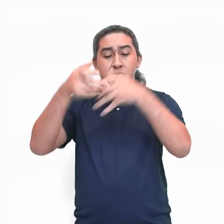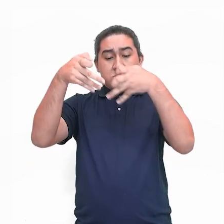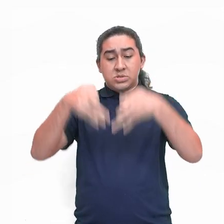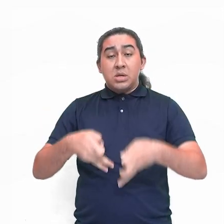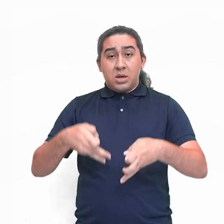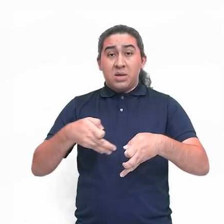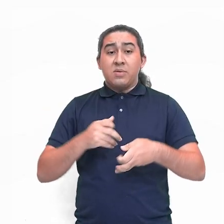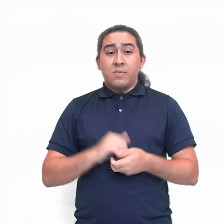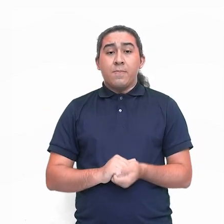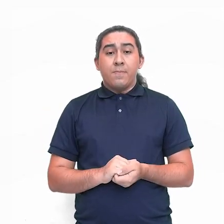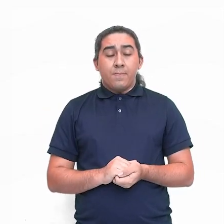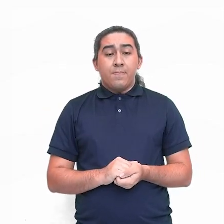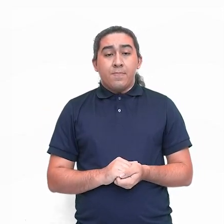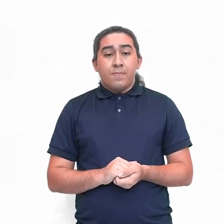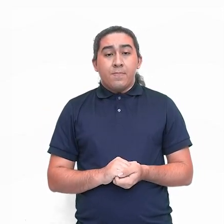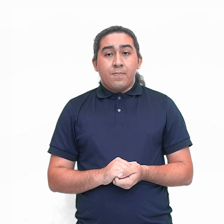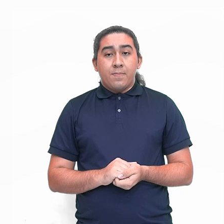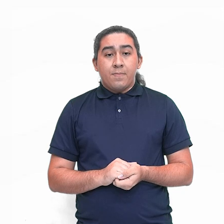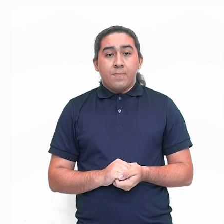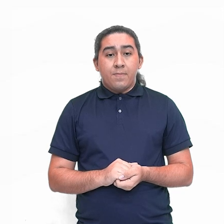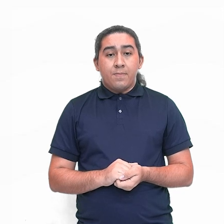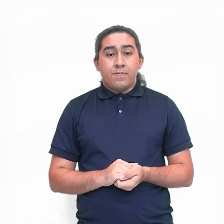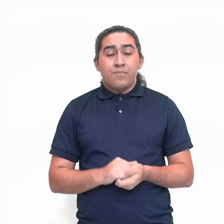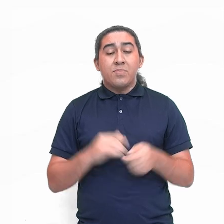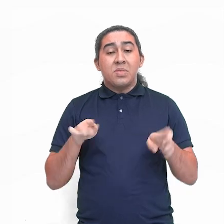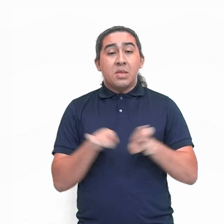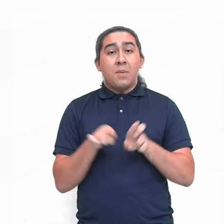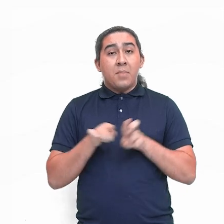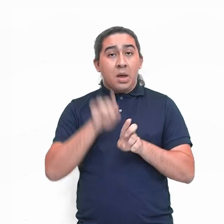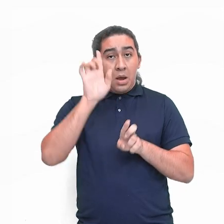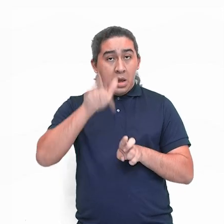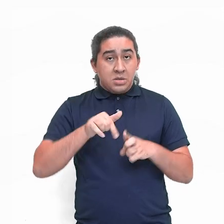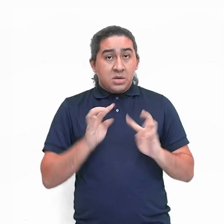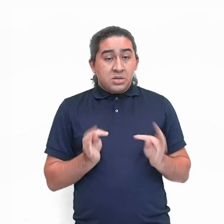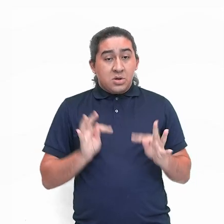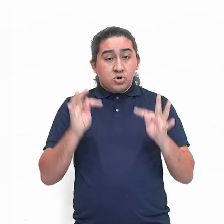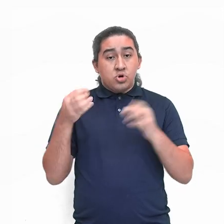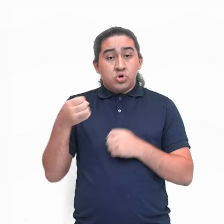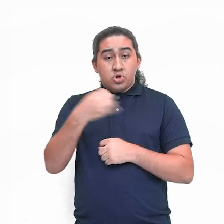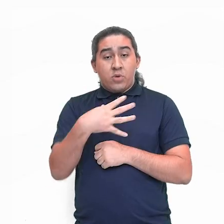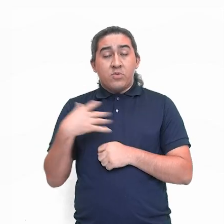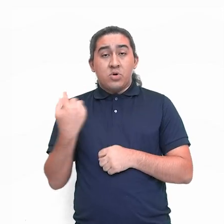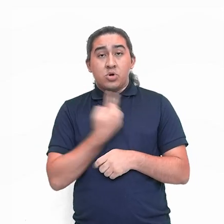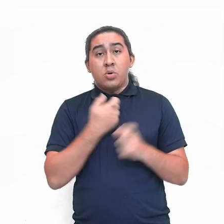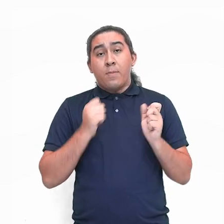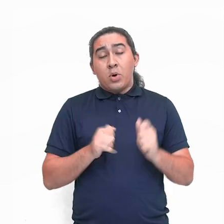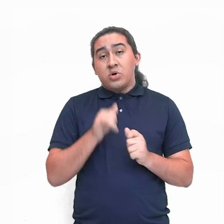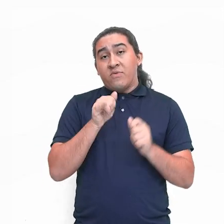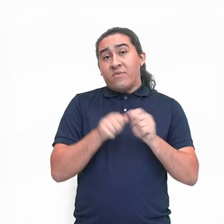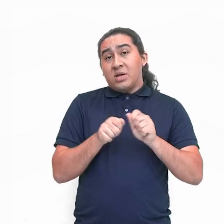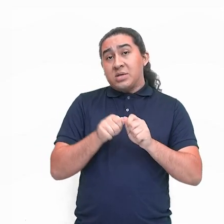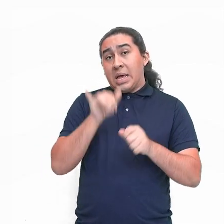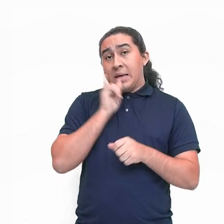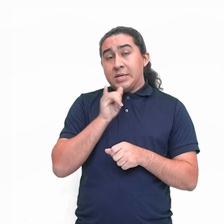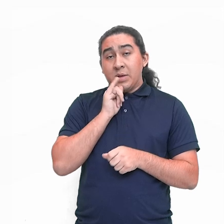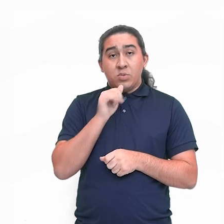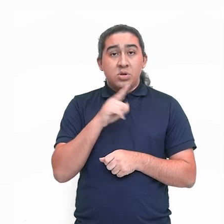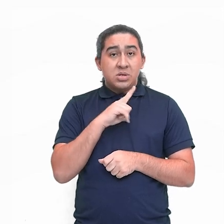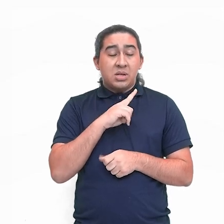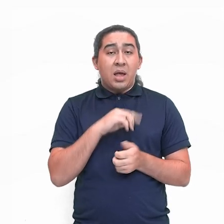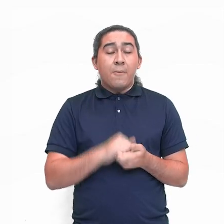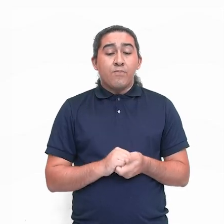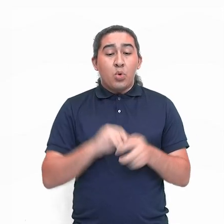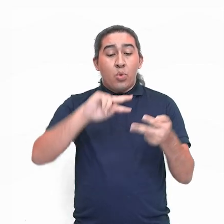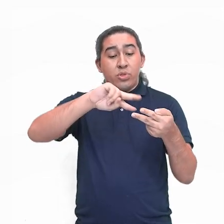E também, muitas vezes, através dessas tecnologias, a gente pode fazer, por exemplo, um mapeamento do nosso